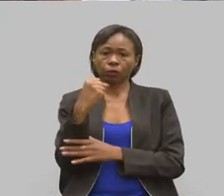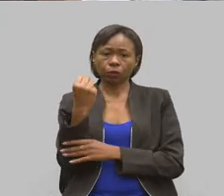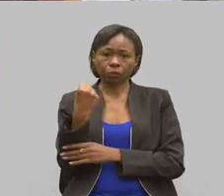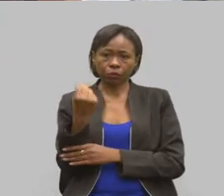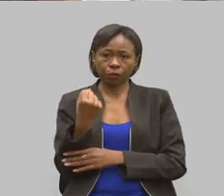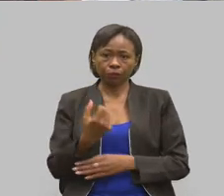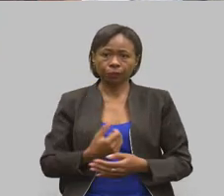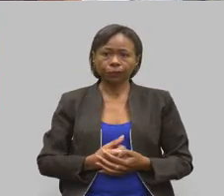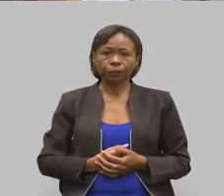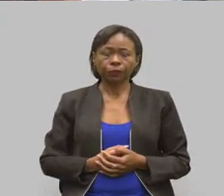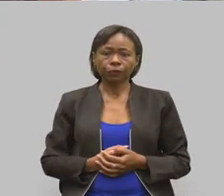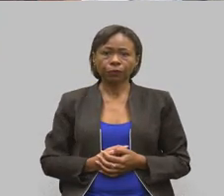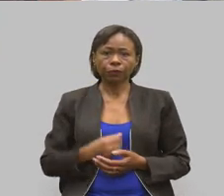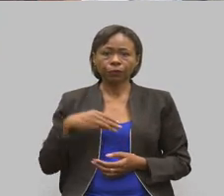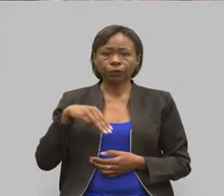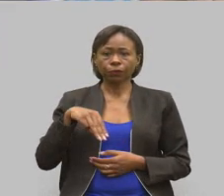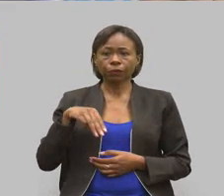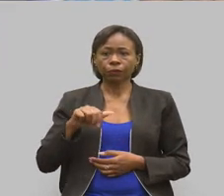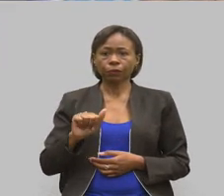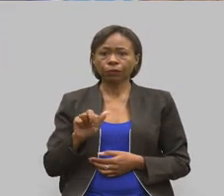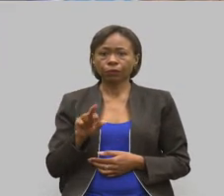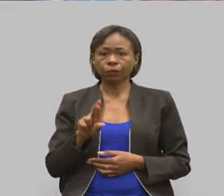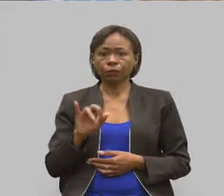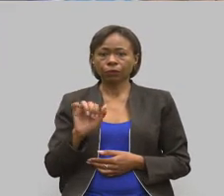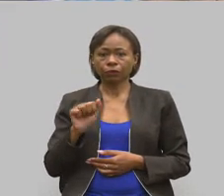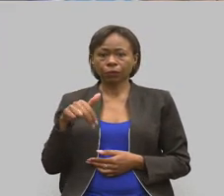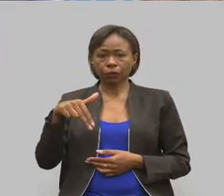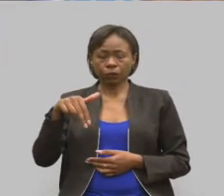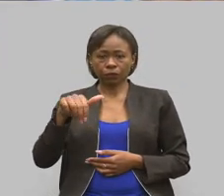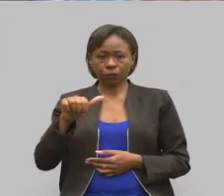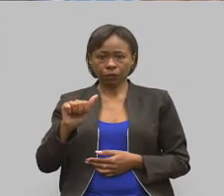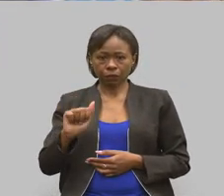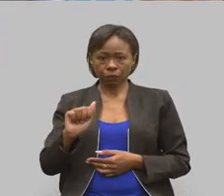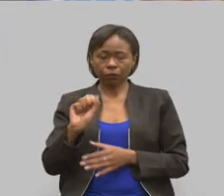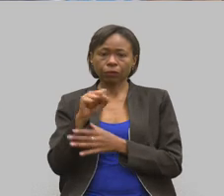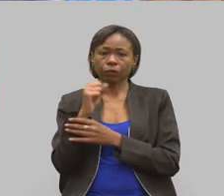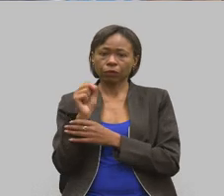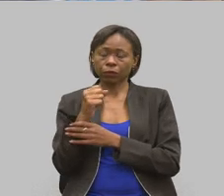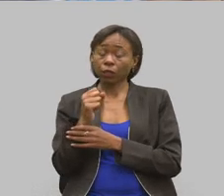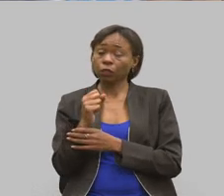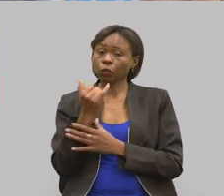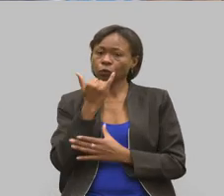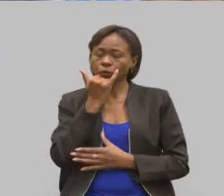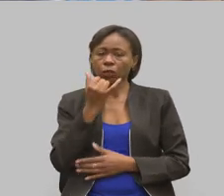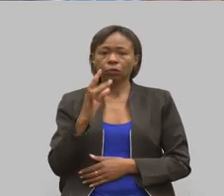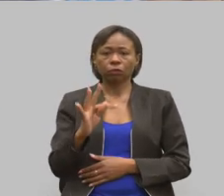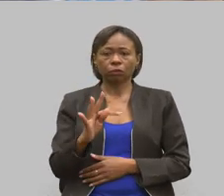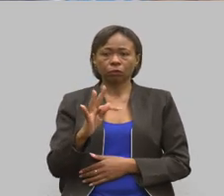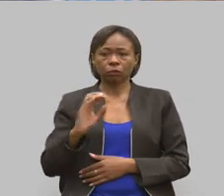Crefito Mariana Emanuel Araújo Oliveira terapeuta ocupacional